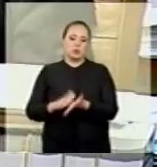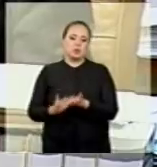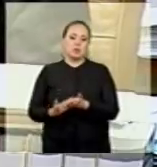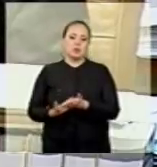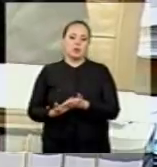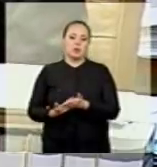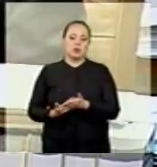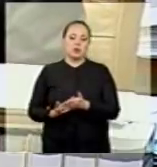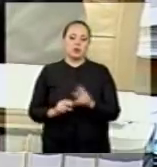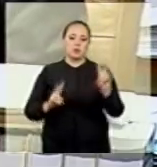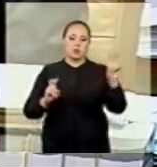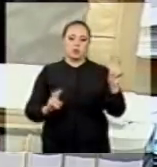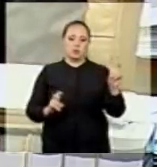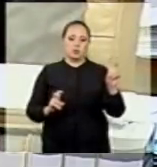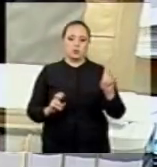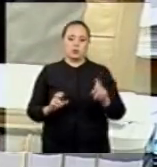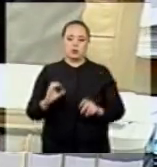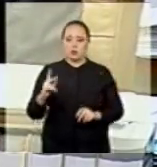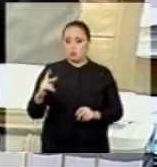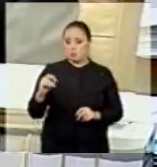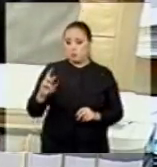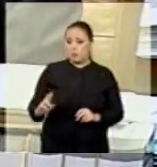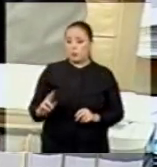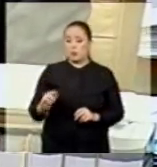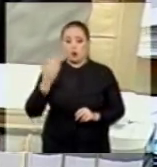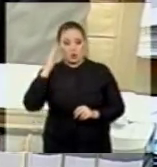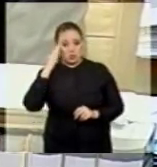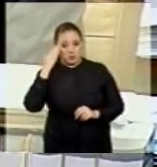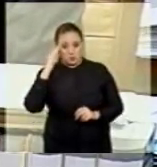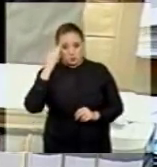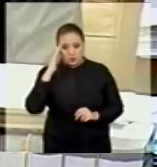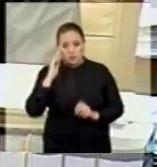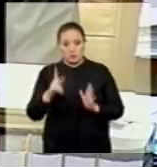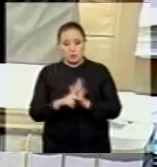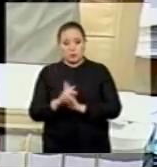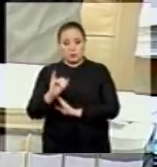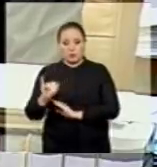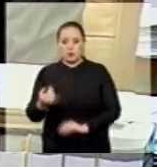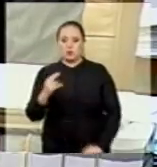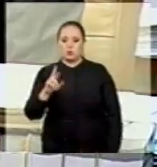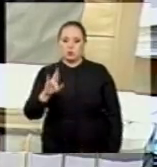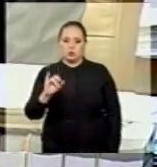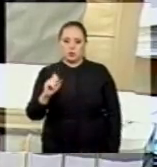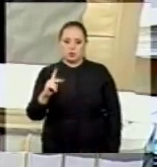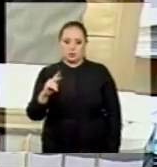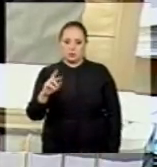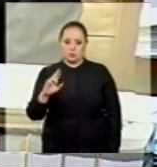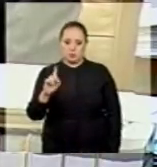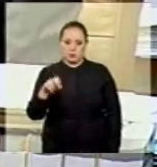Política, aspas, opor-se ao entendimento da jurisprudência do Supremo Tribunal